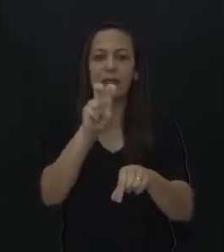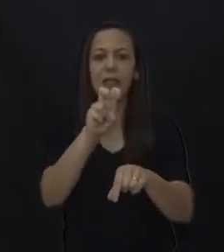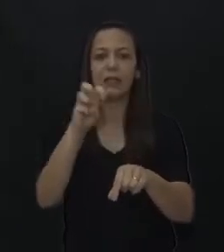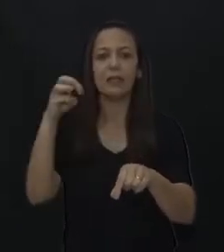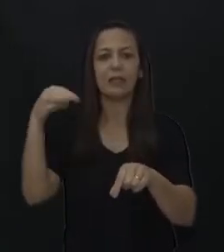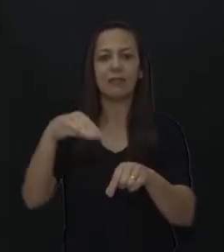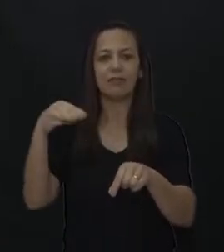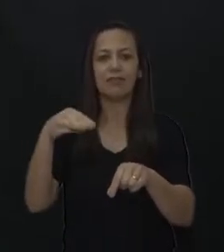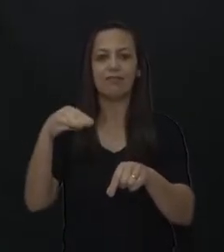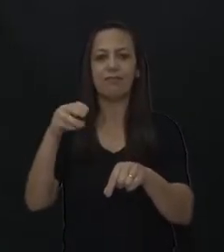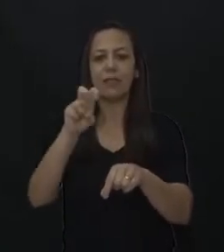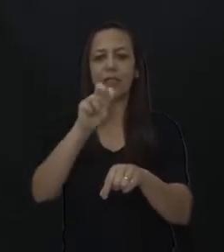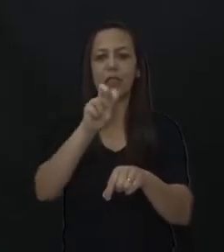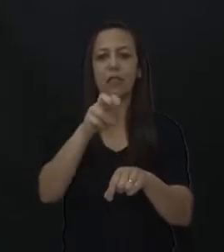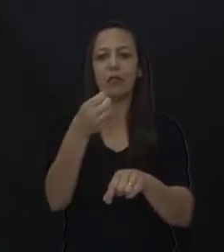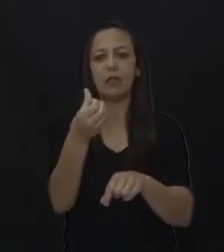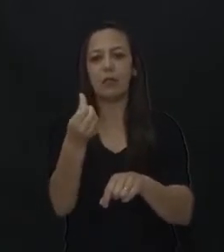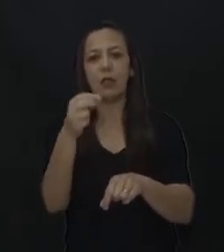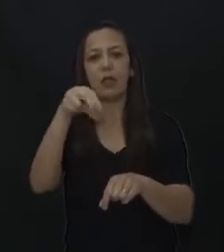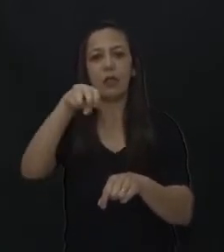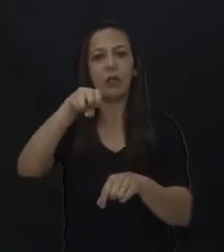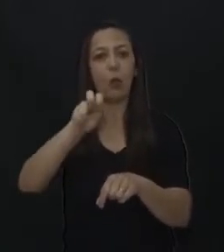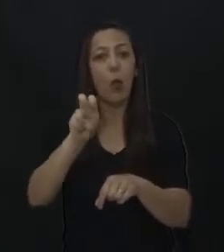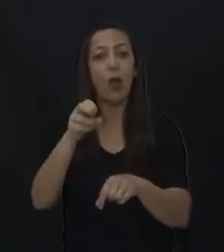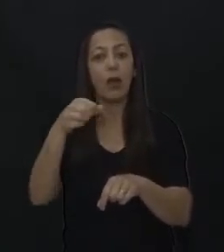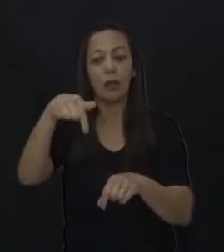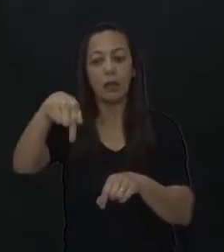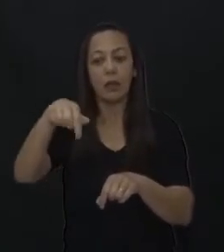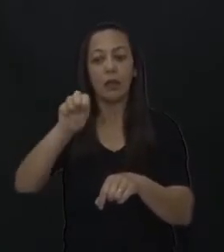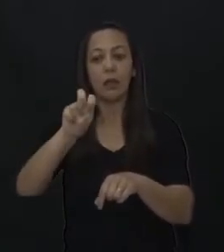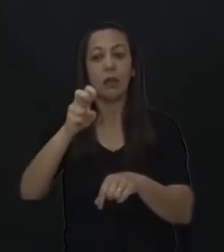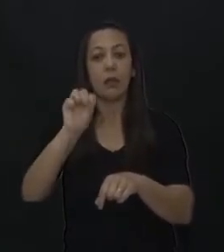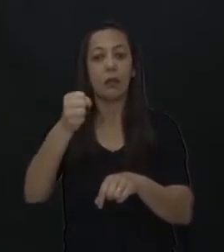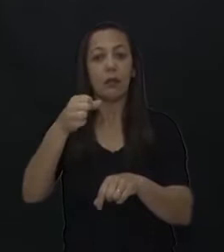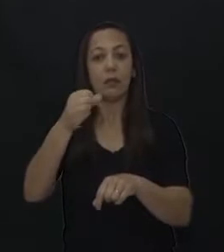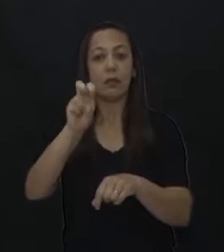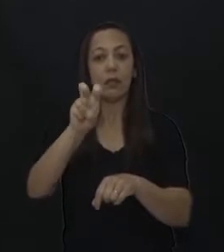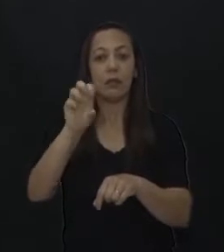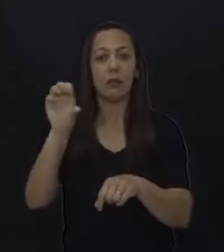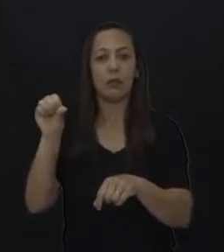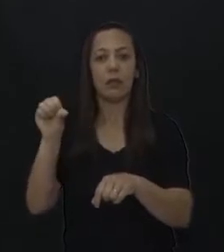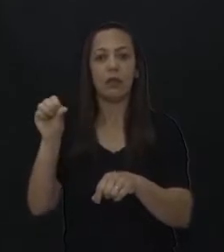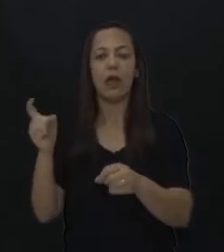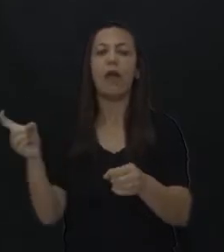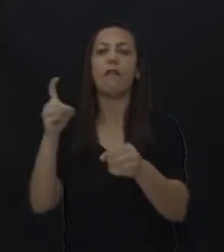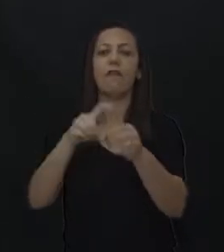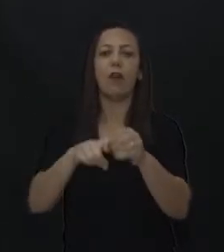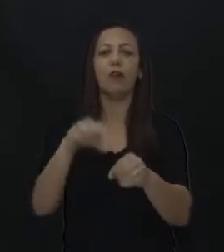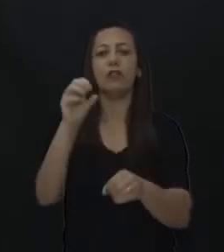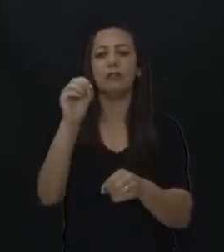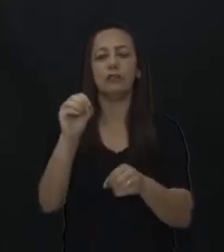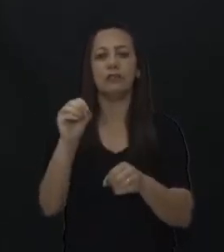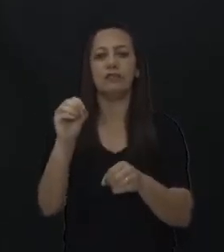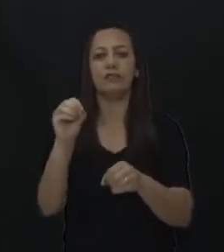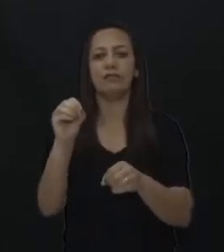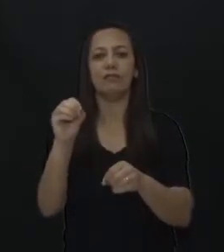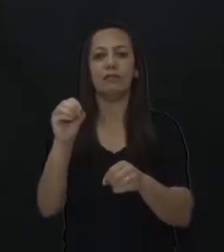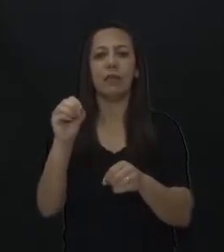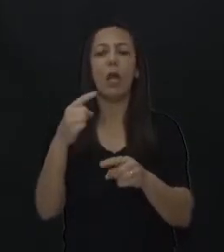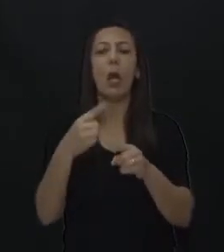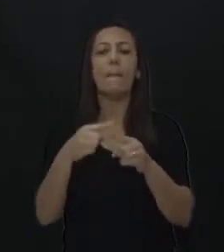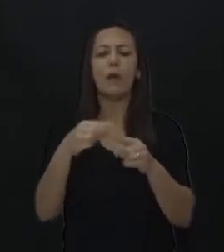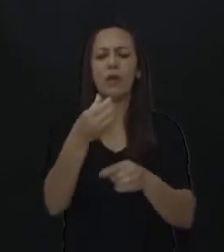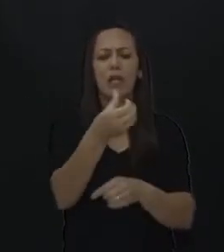minutos, 56, 57, 58, 59 e aí volta para o zero. Por quê? Porque o